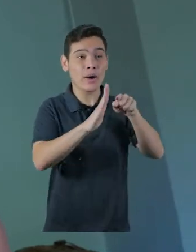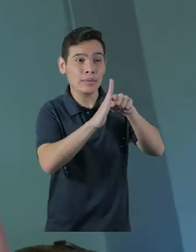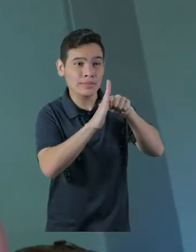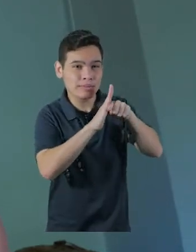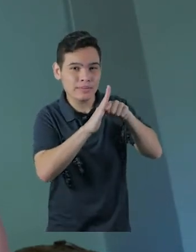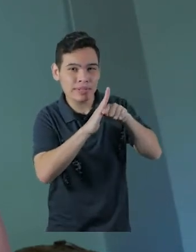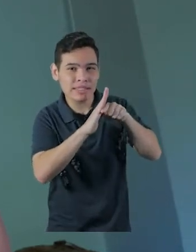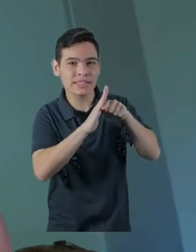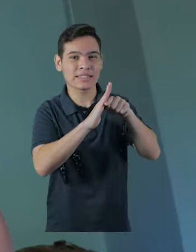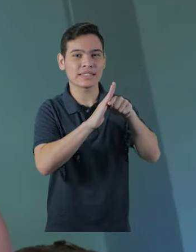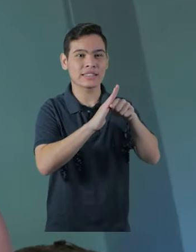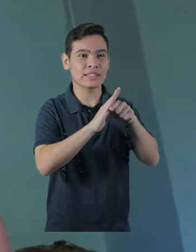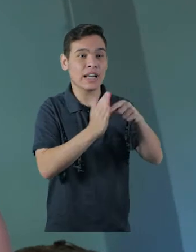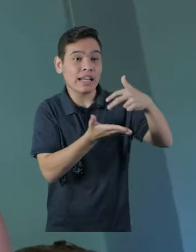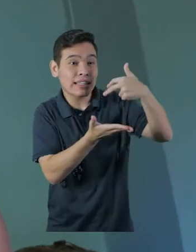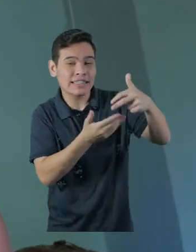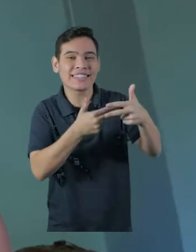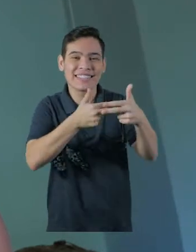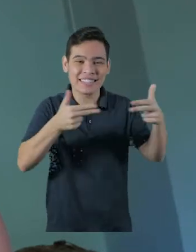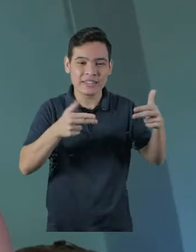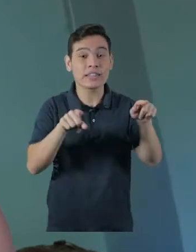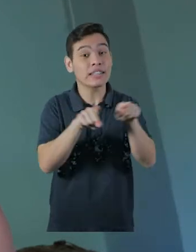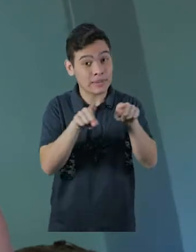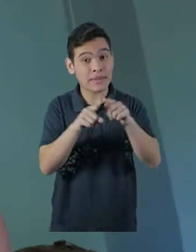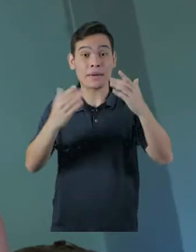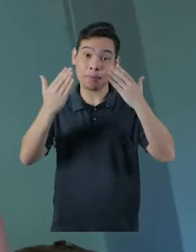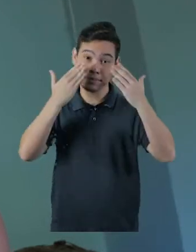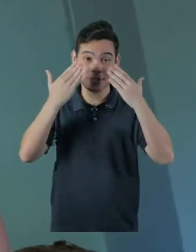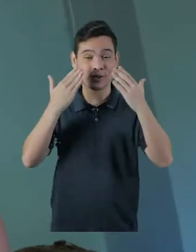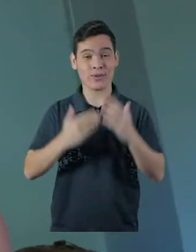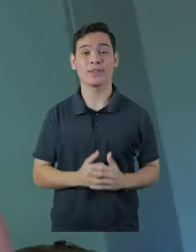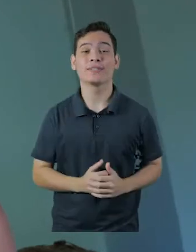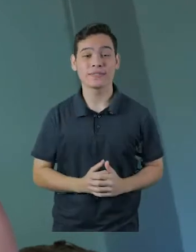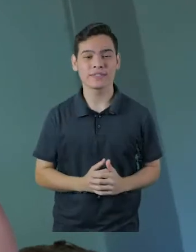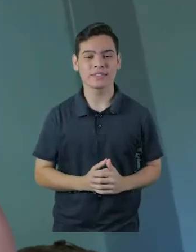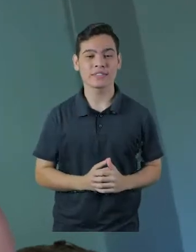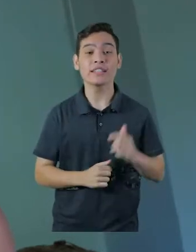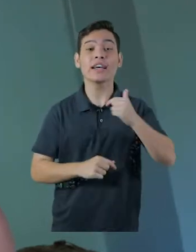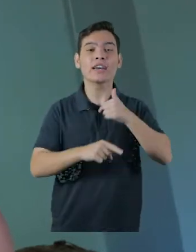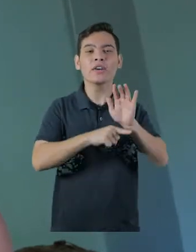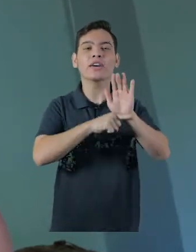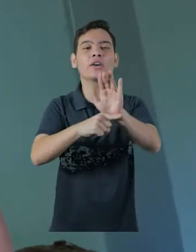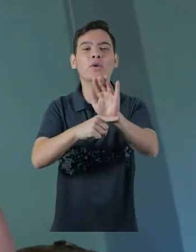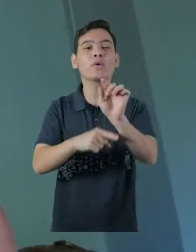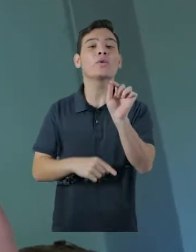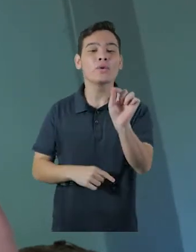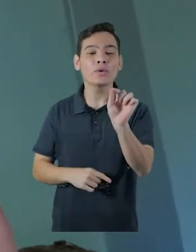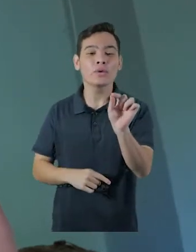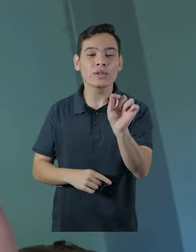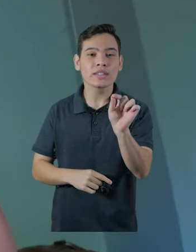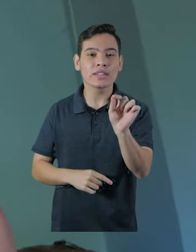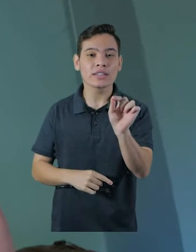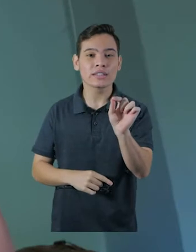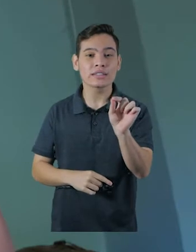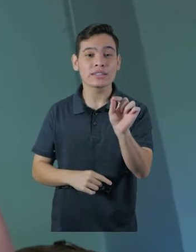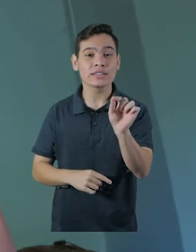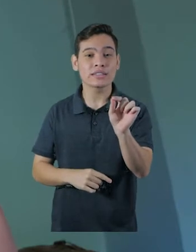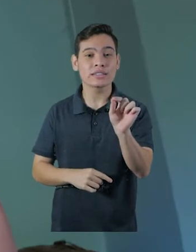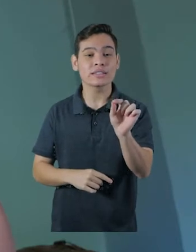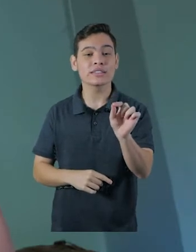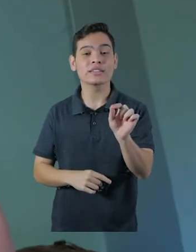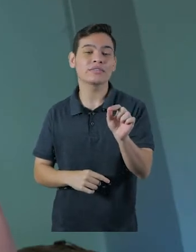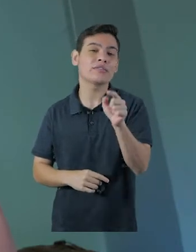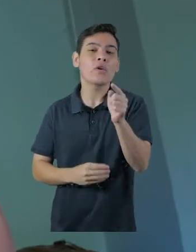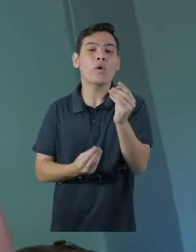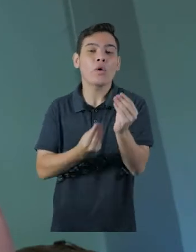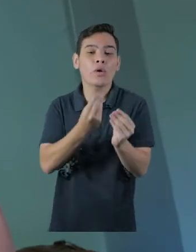artes cênicas e de dança e psicólogo, e eu vou compartilhar com vocês algumas propostas baseadas